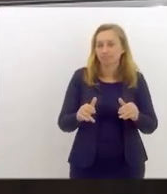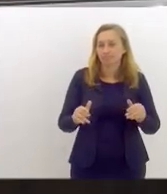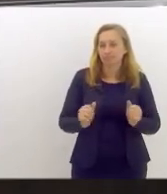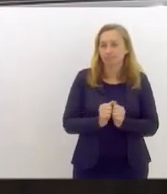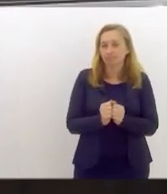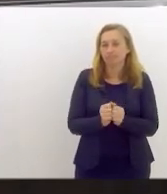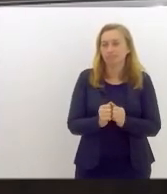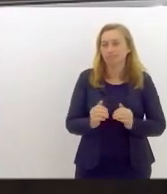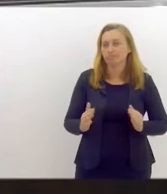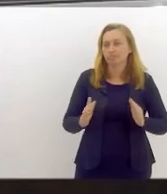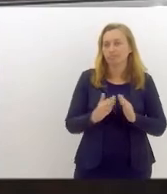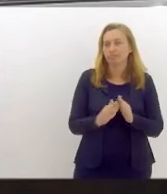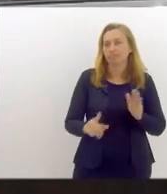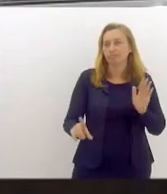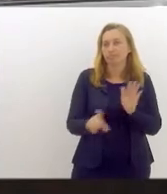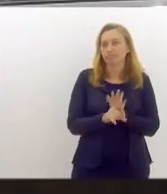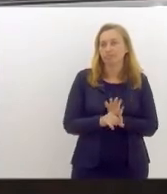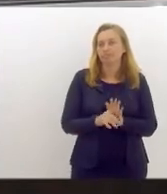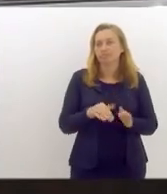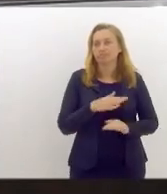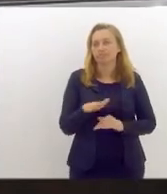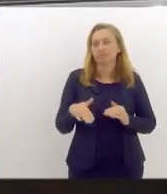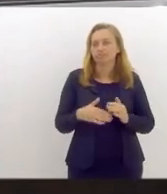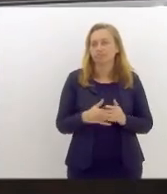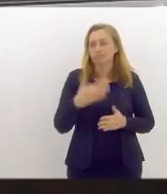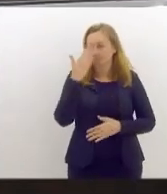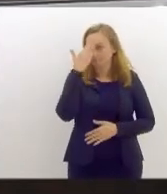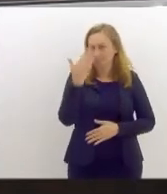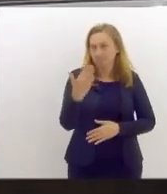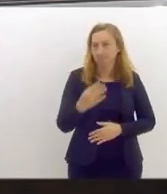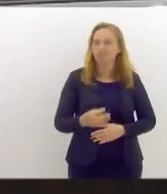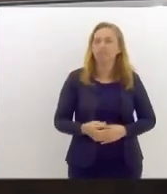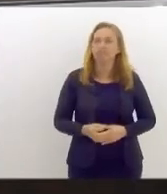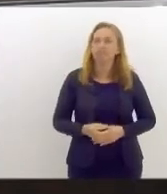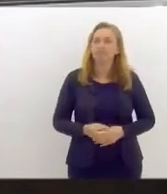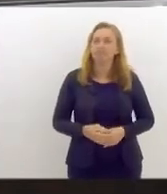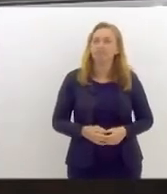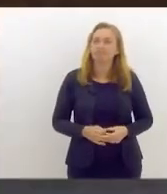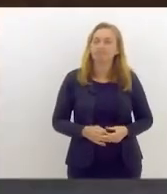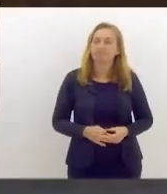casa Legislativa a todos o meu muito obrigado